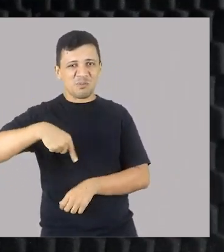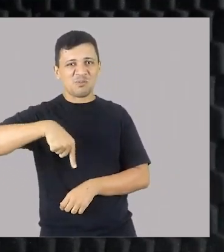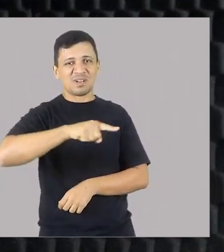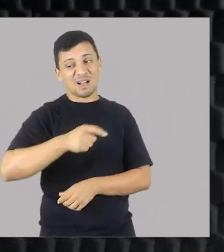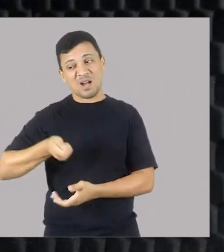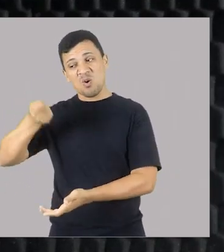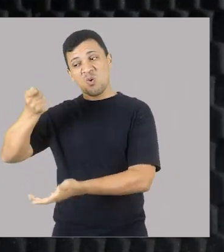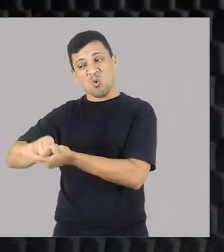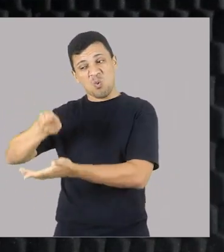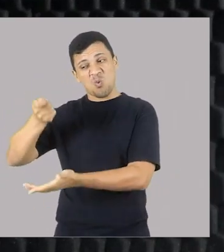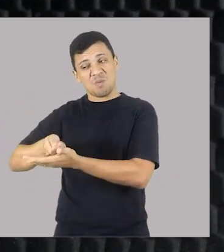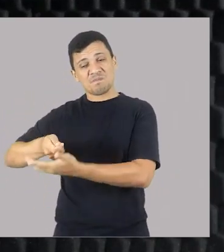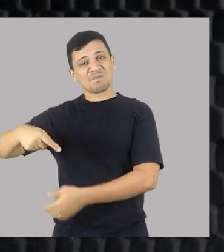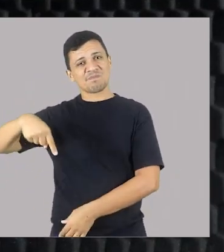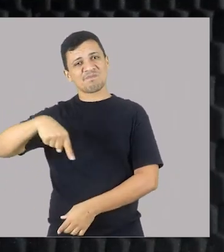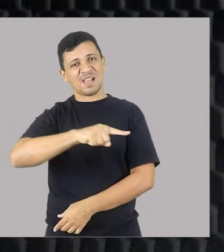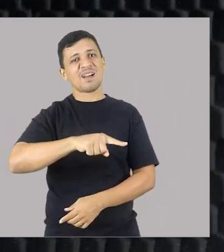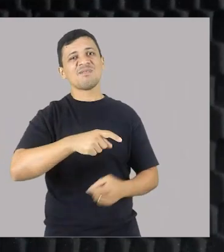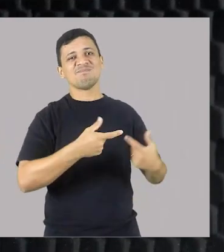forçadamente,